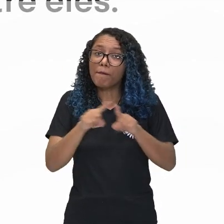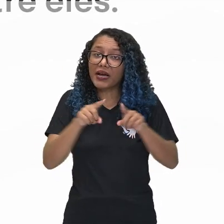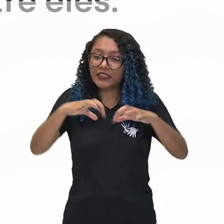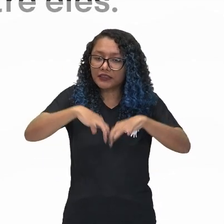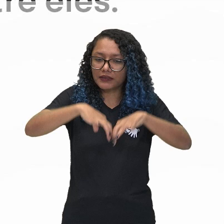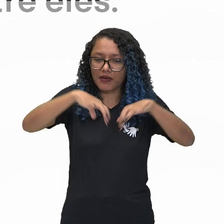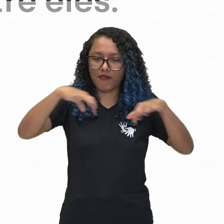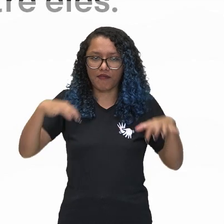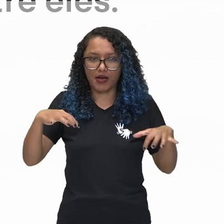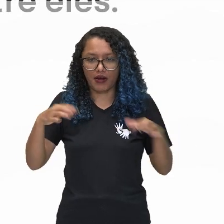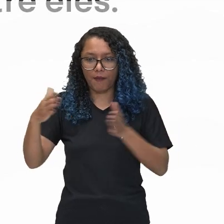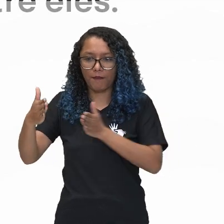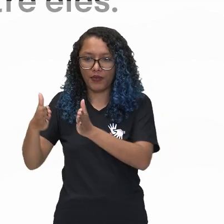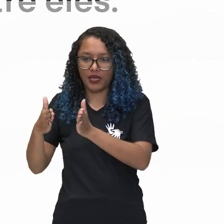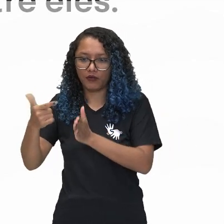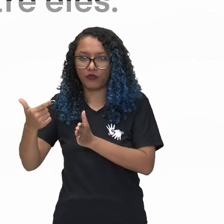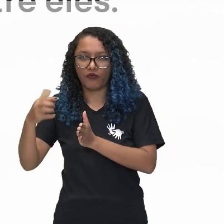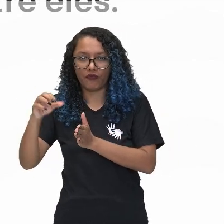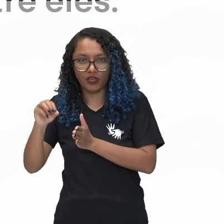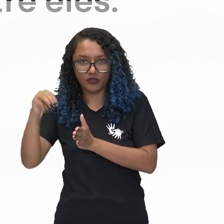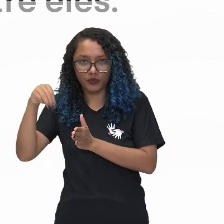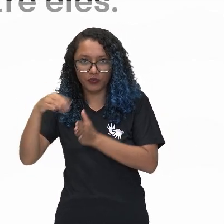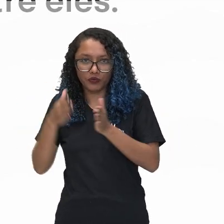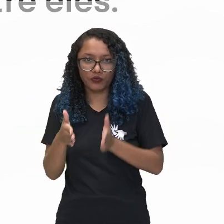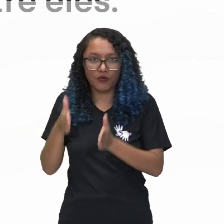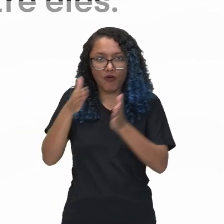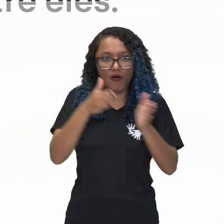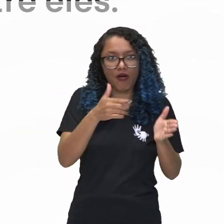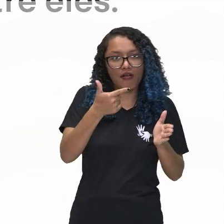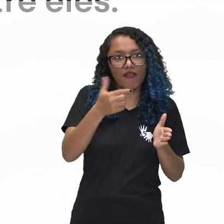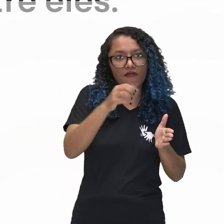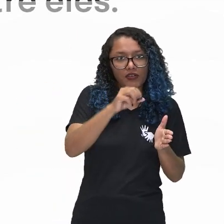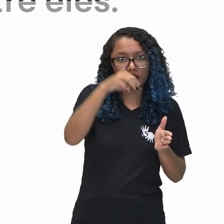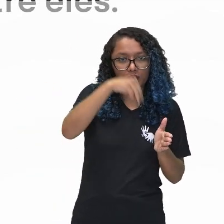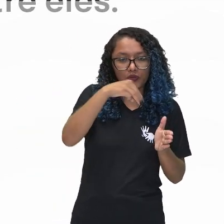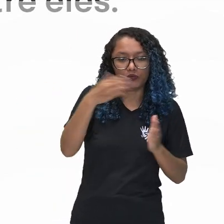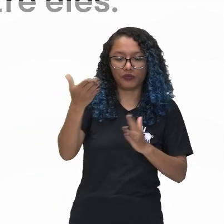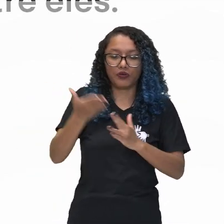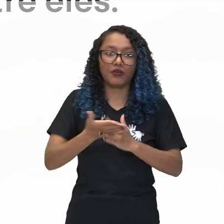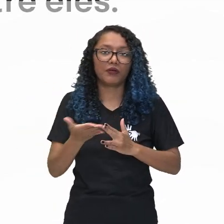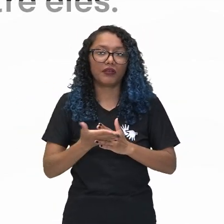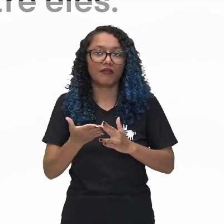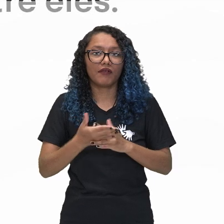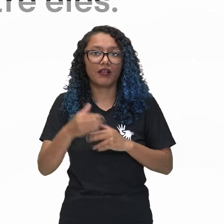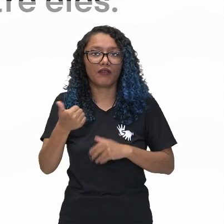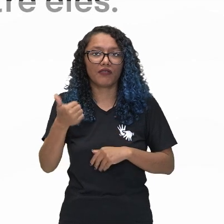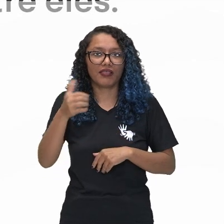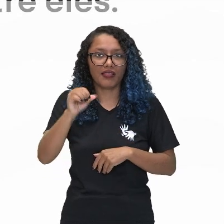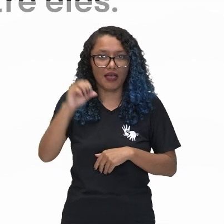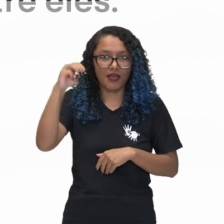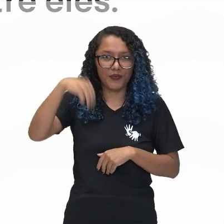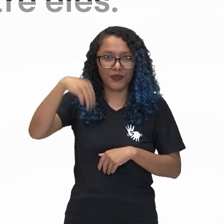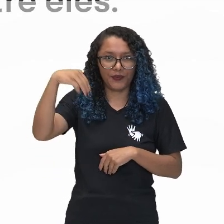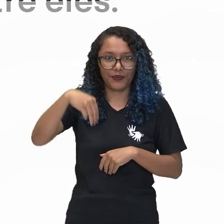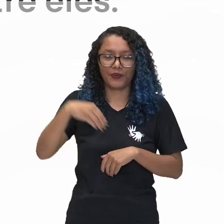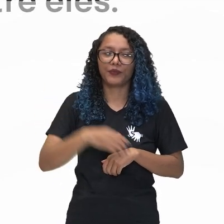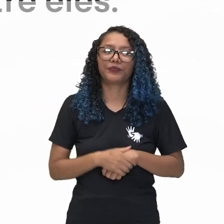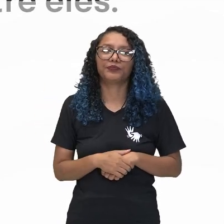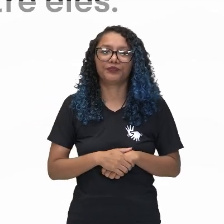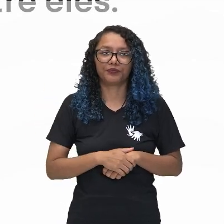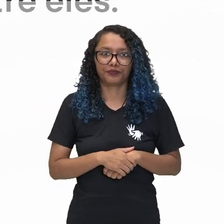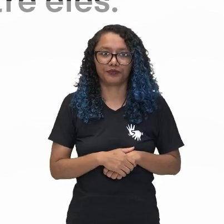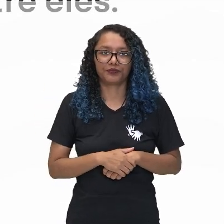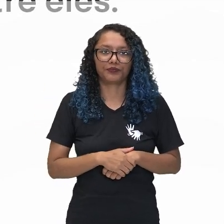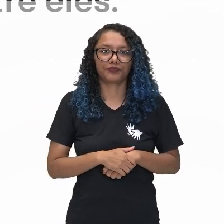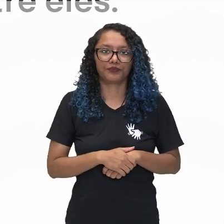são 2 tempos de 20 minutos com um intervalo de 10 minutos entre eles. Então,